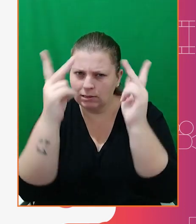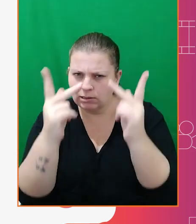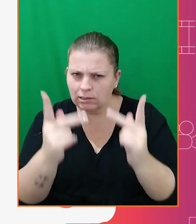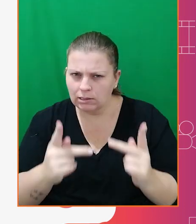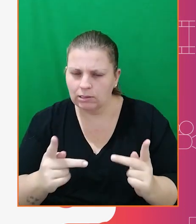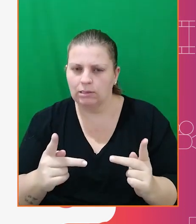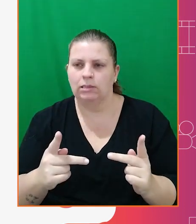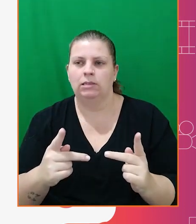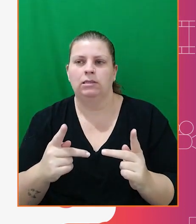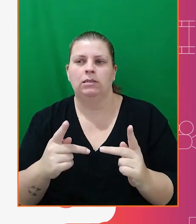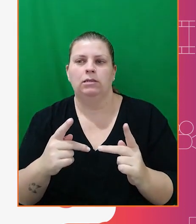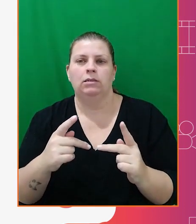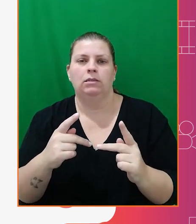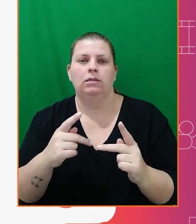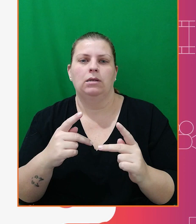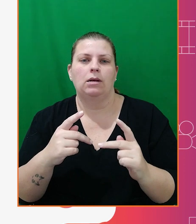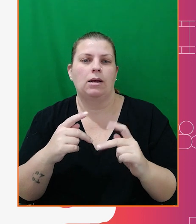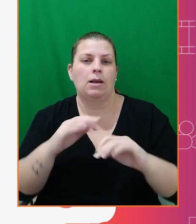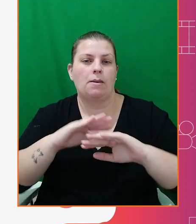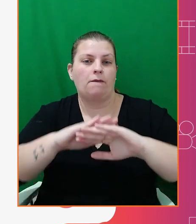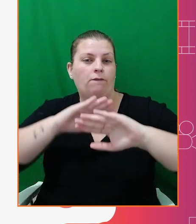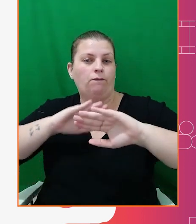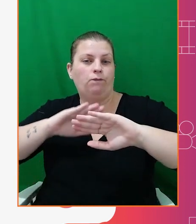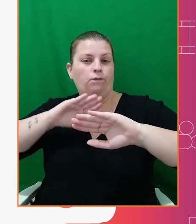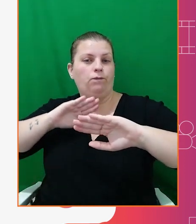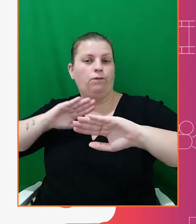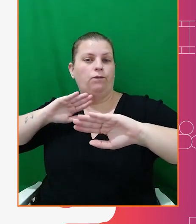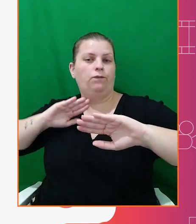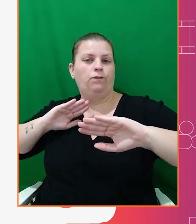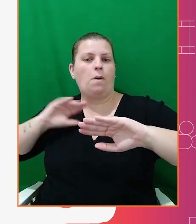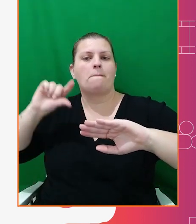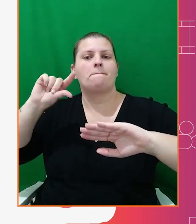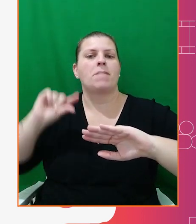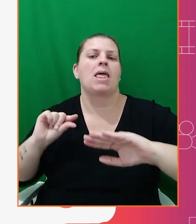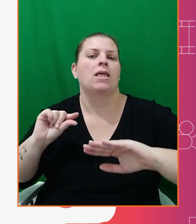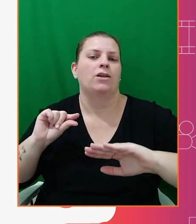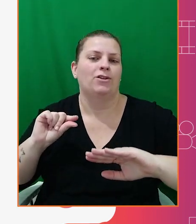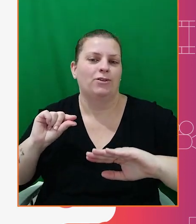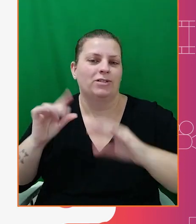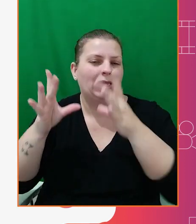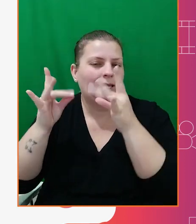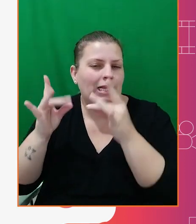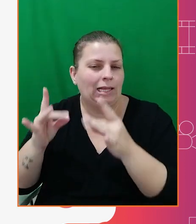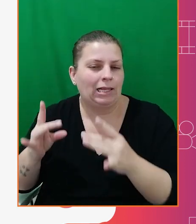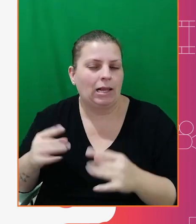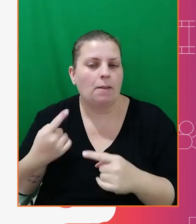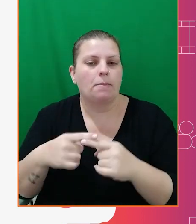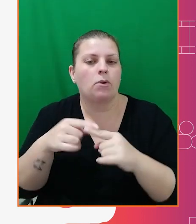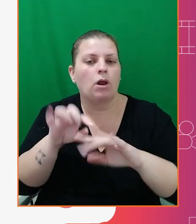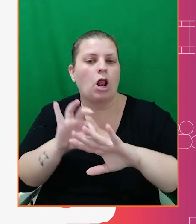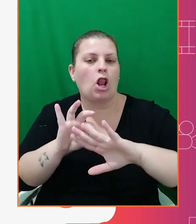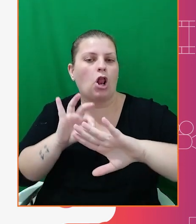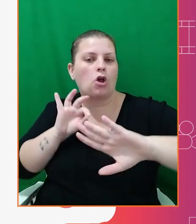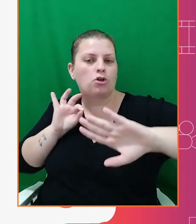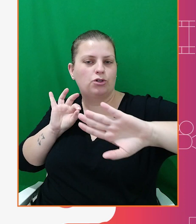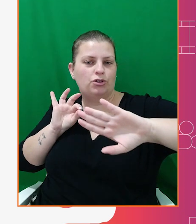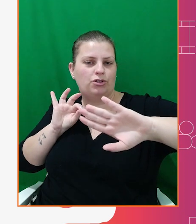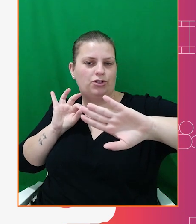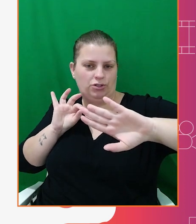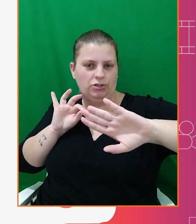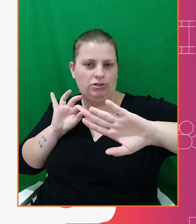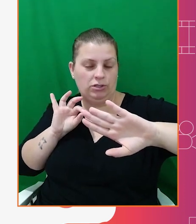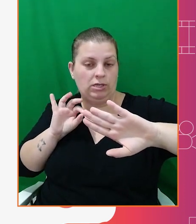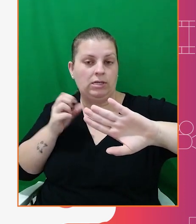trás seja menos detalhado, uma vez que esse elemento está mais distante do observador. Já